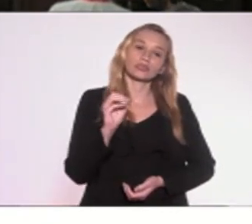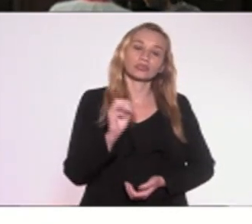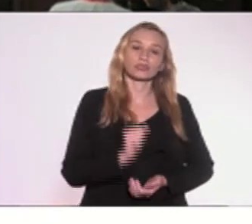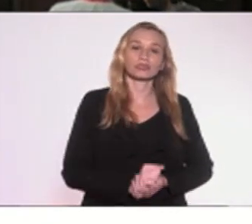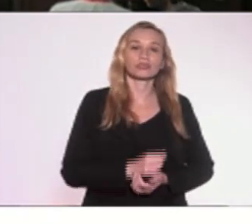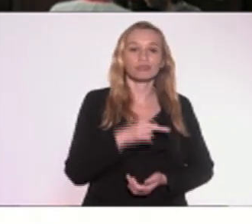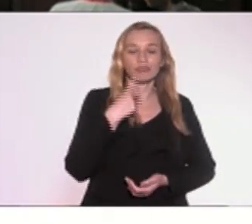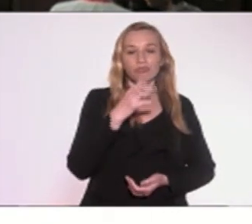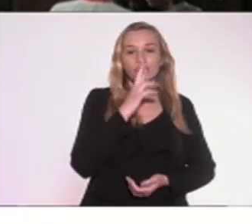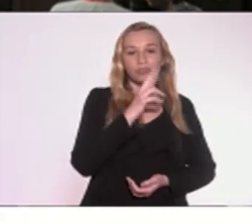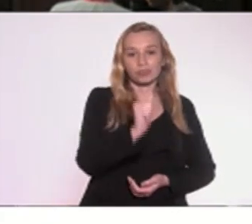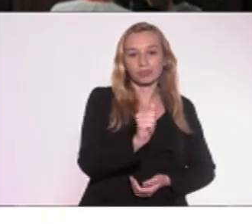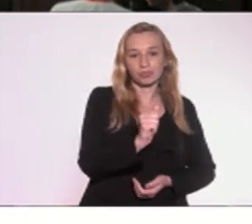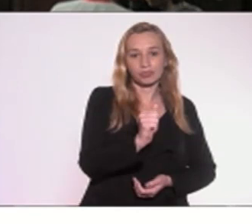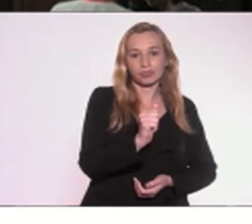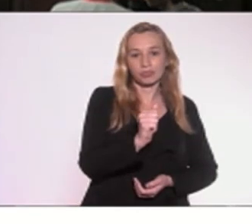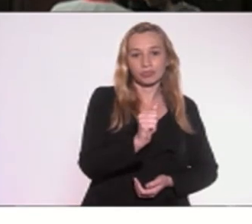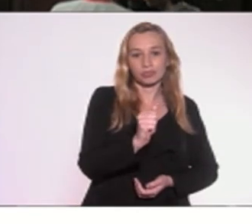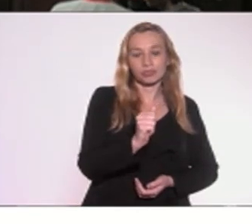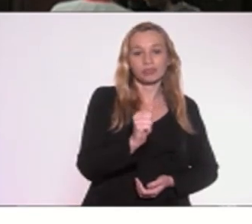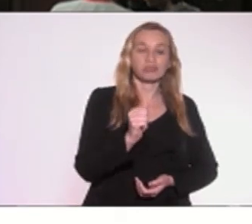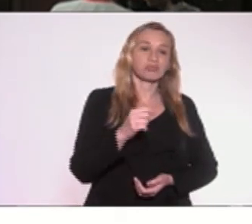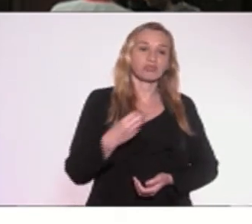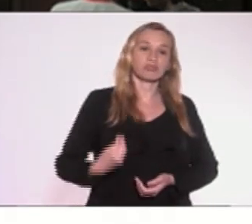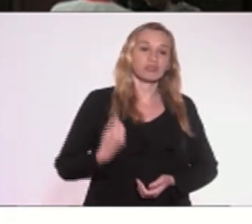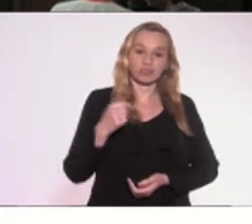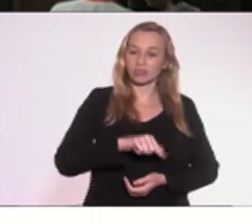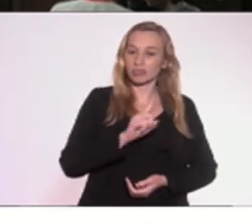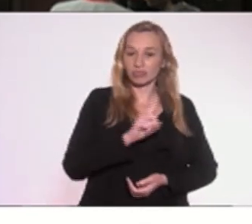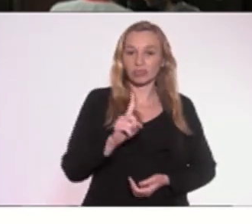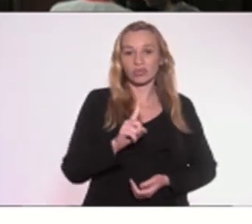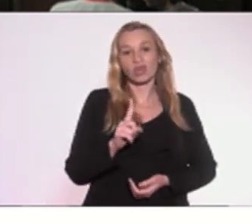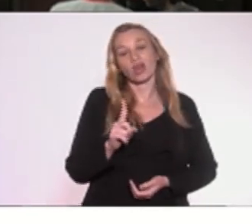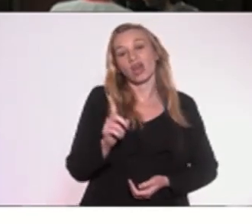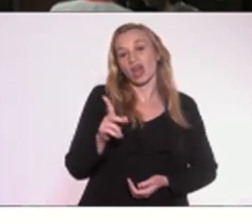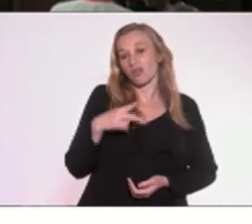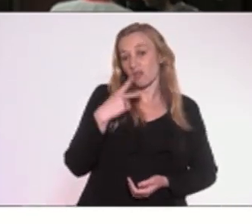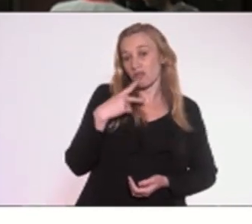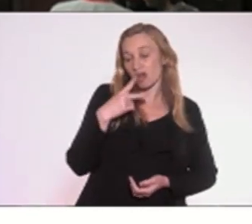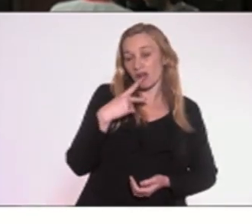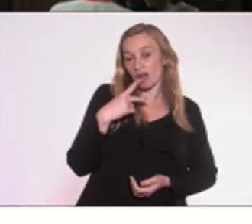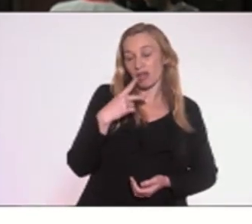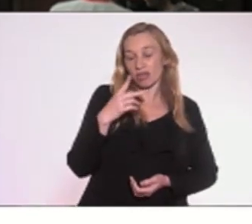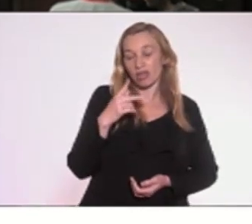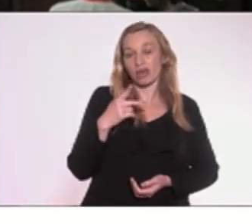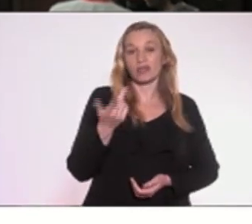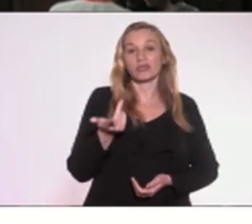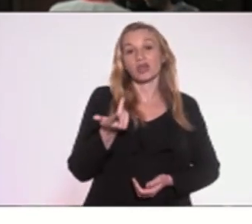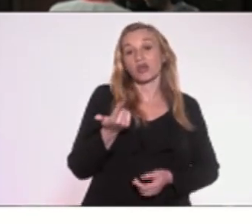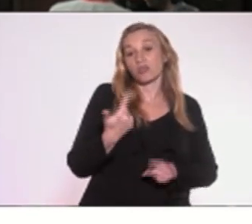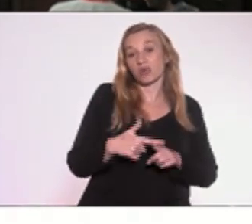Falei do Rodrigo, ele não estava presente, falo de novo, né? Se não falei do Quinoplot, vai pensar, né, Rodrigo?